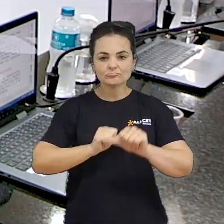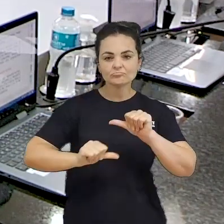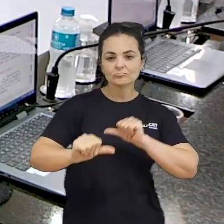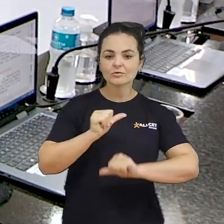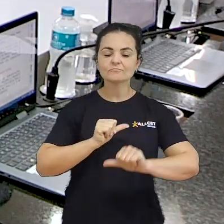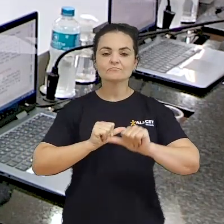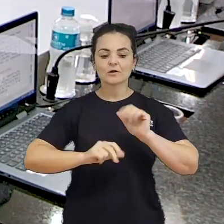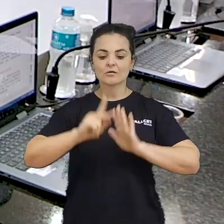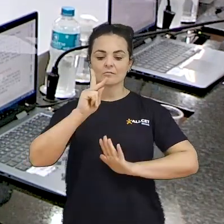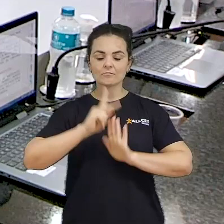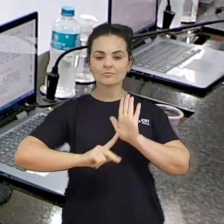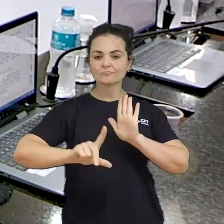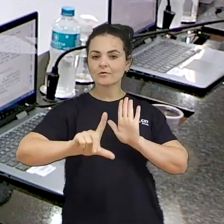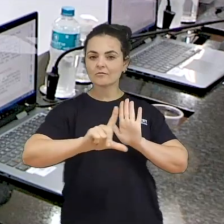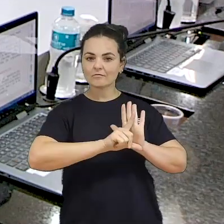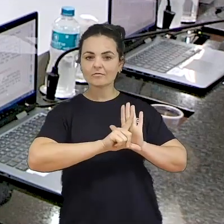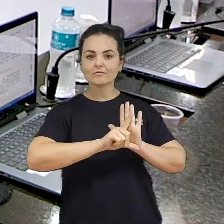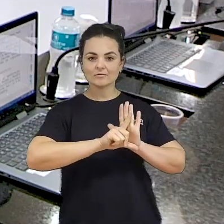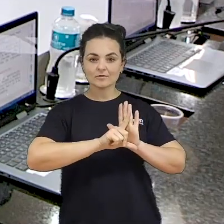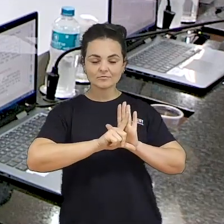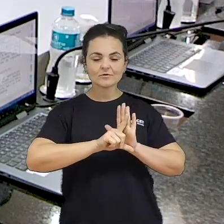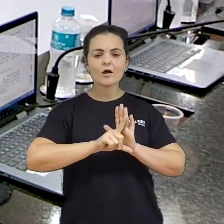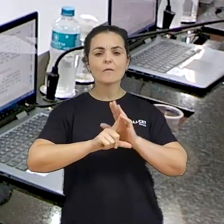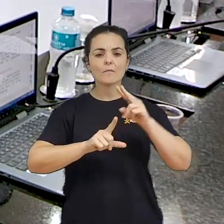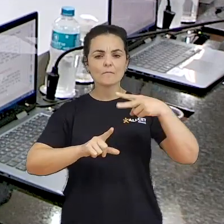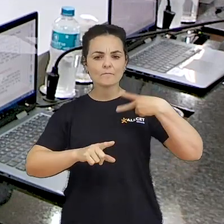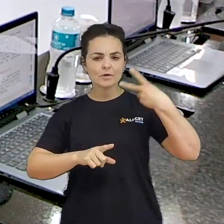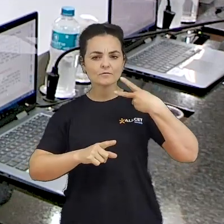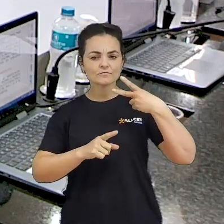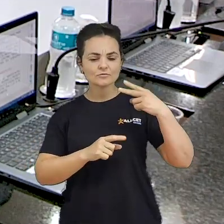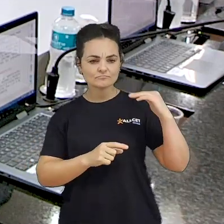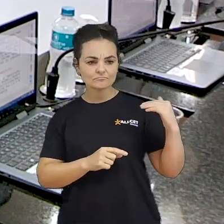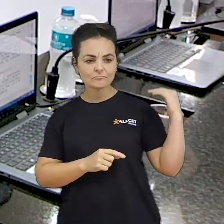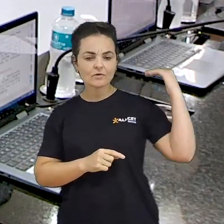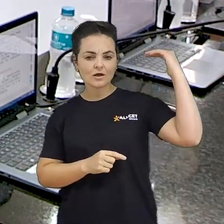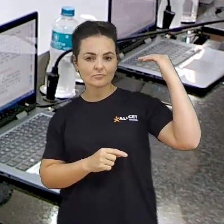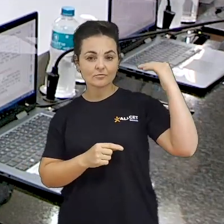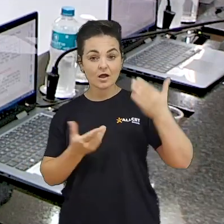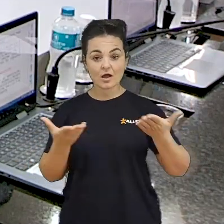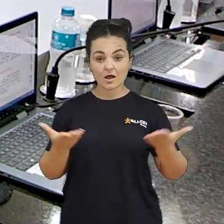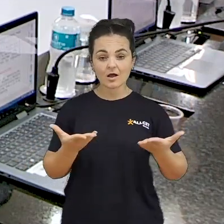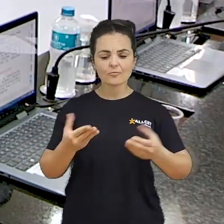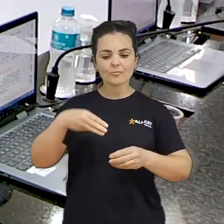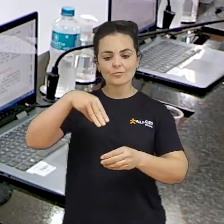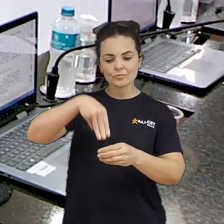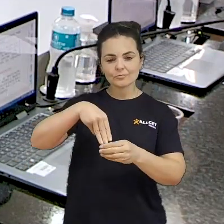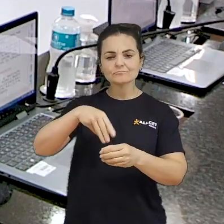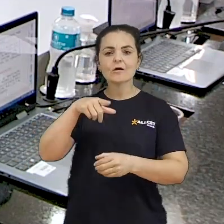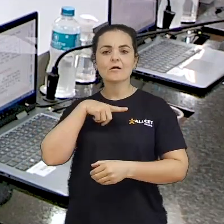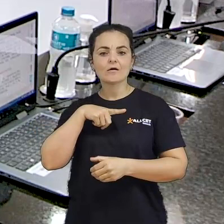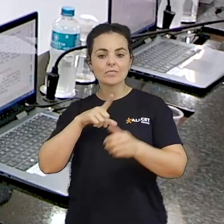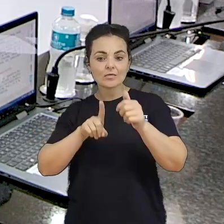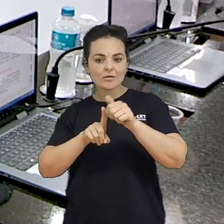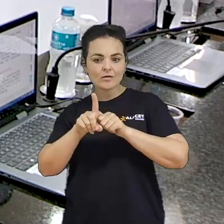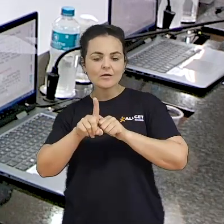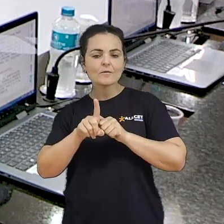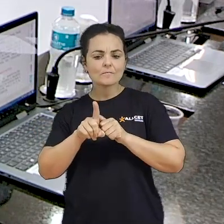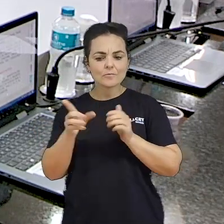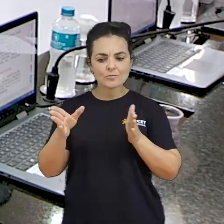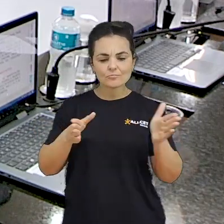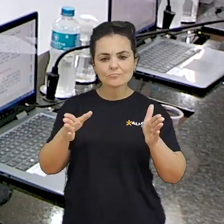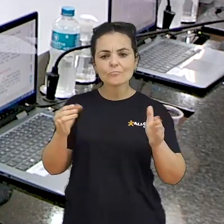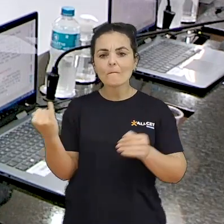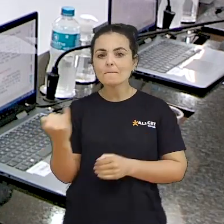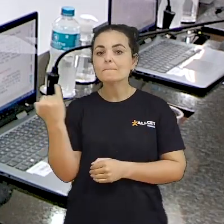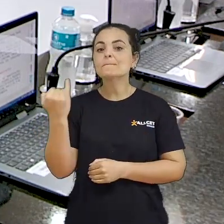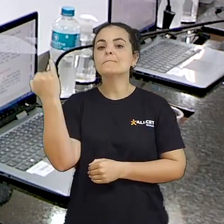posteriormente transformada em projeto de lei pelos vereadores adultos o nosso município possui agora o mês da